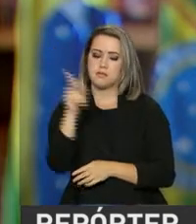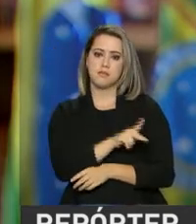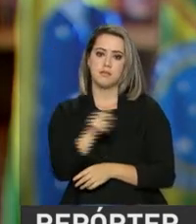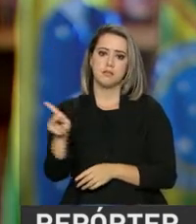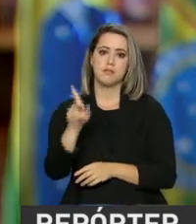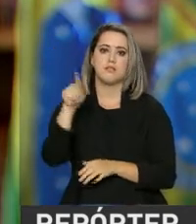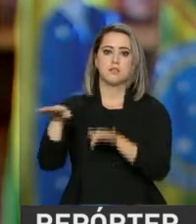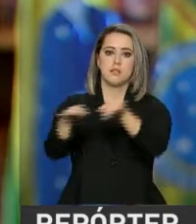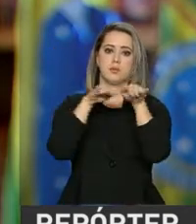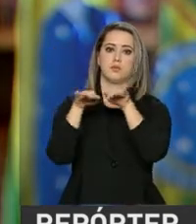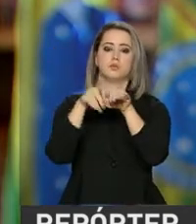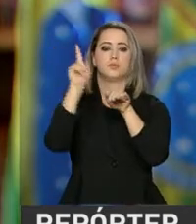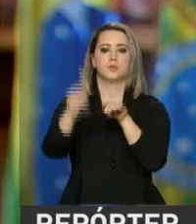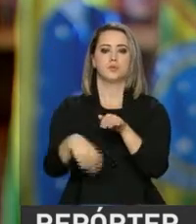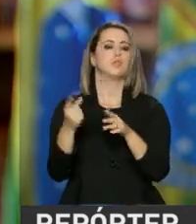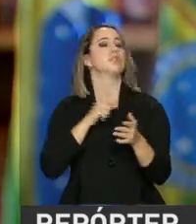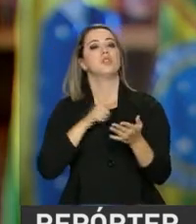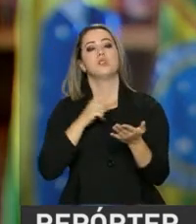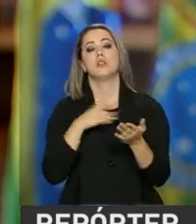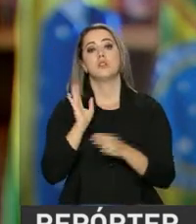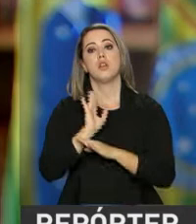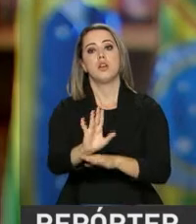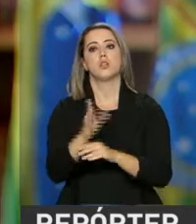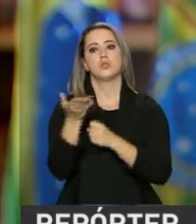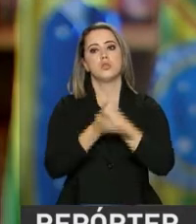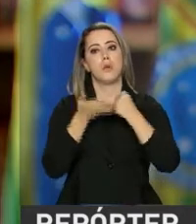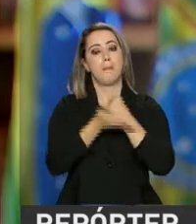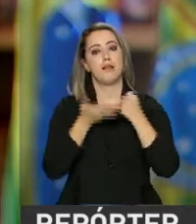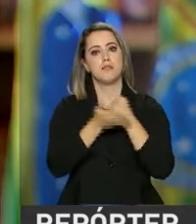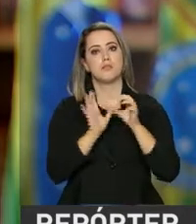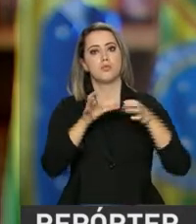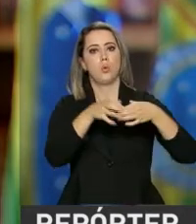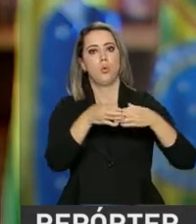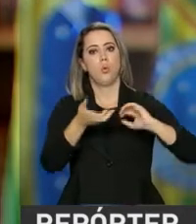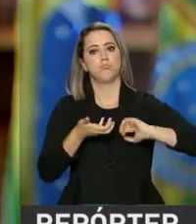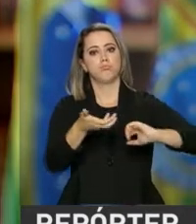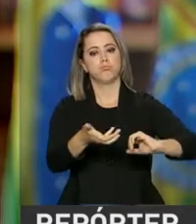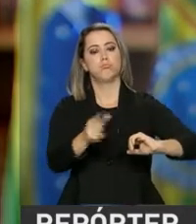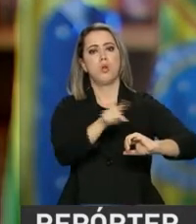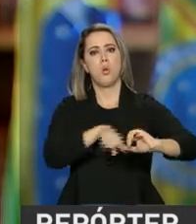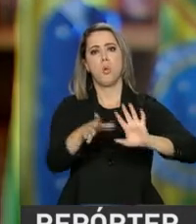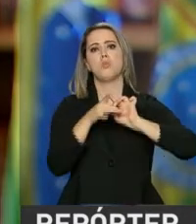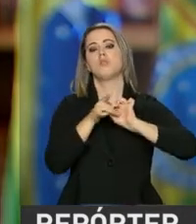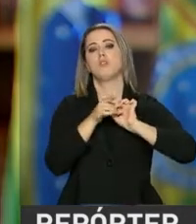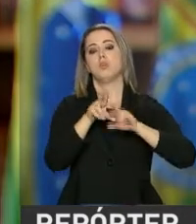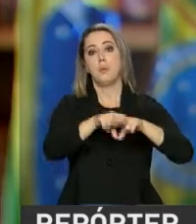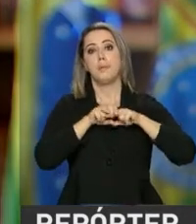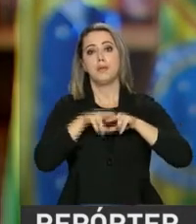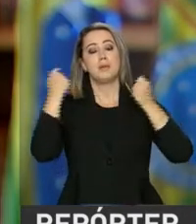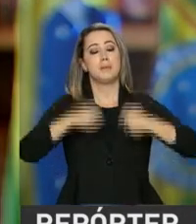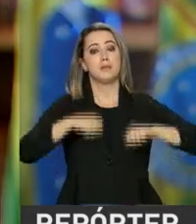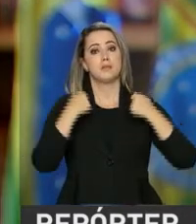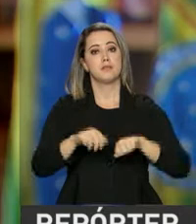democrática é aquela que conta com o apoio de uma base parlamentar unida em torno das medidas inadiáveis